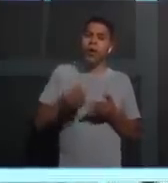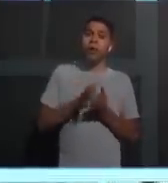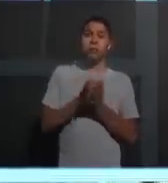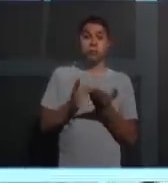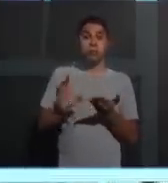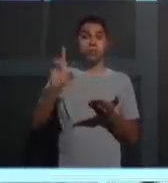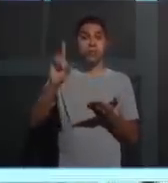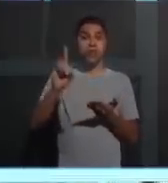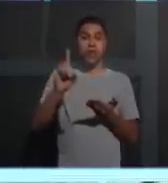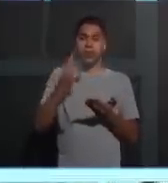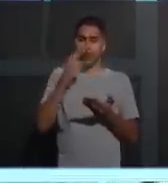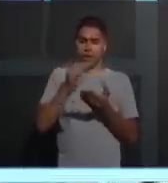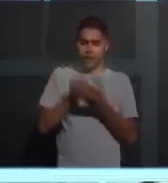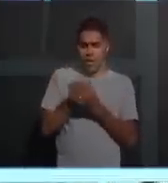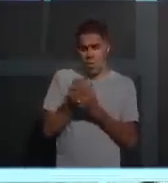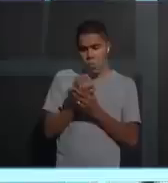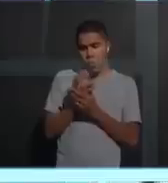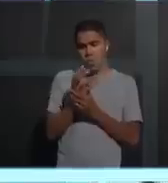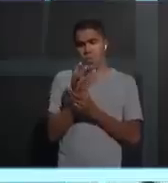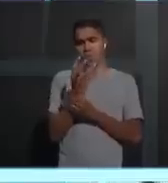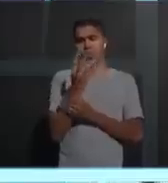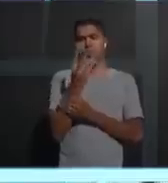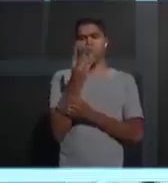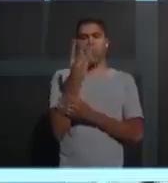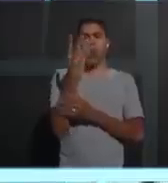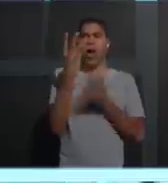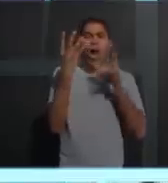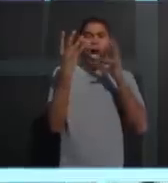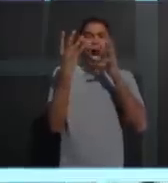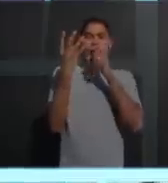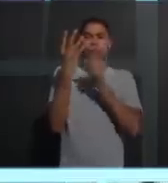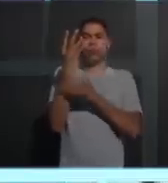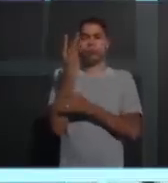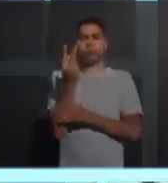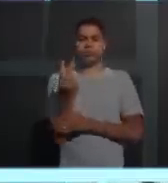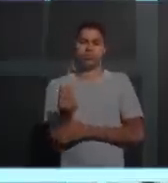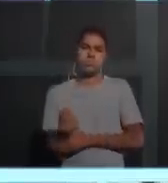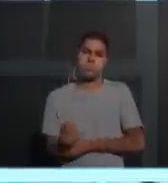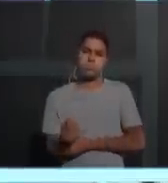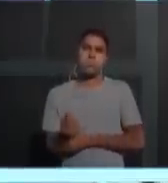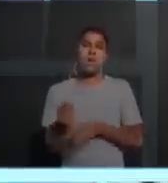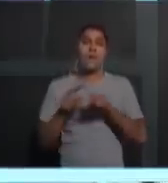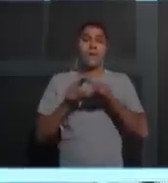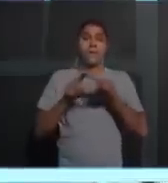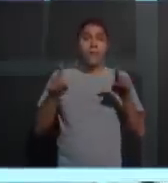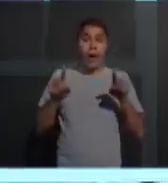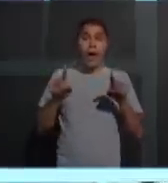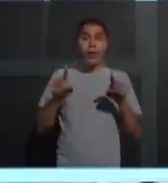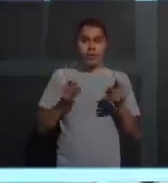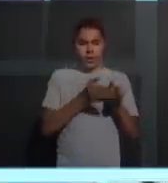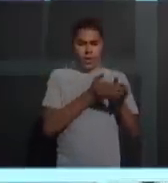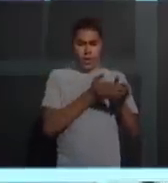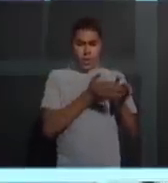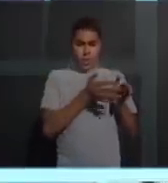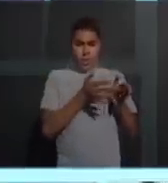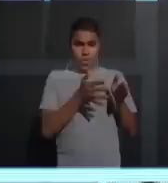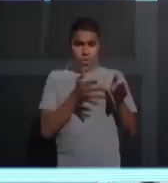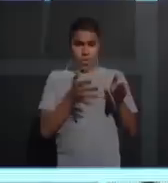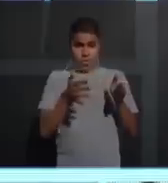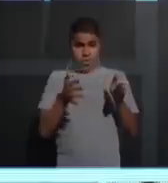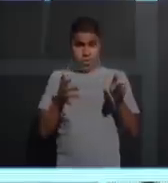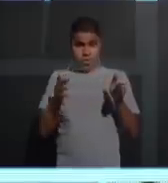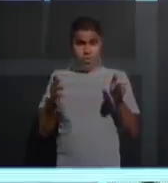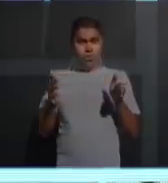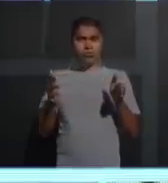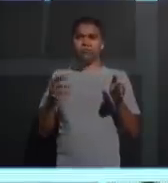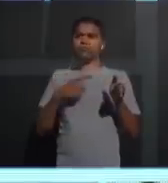diz que eles nascem crescem e rapidinho eles morrem mas durante a sua existência eles